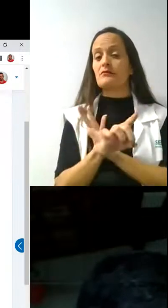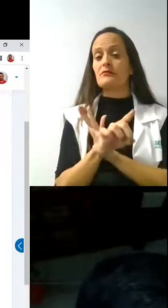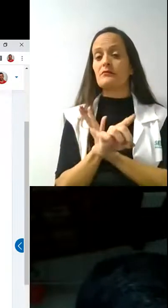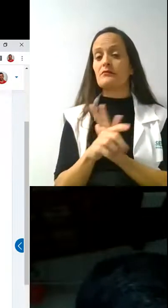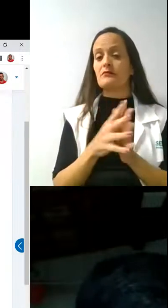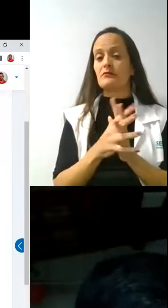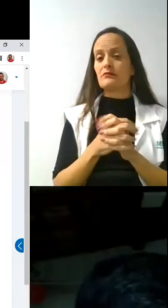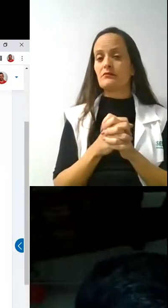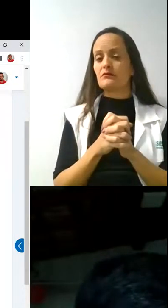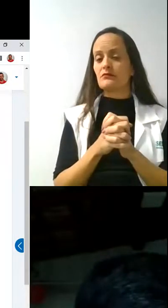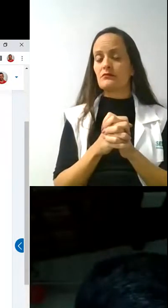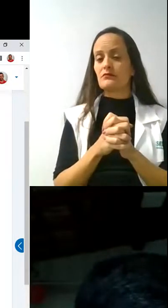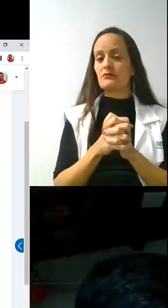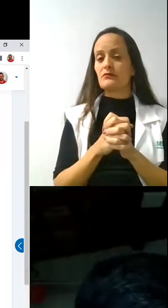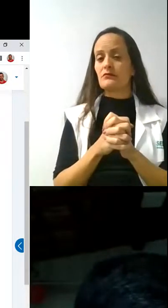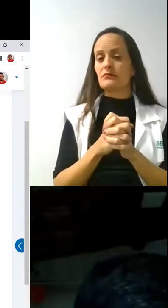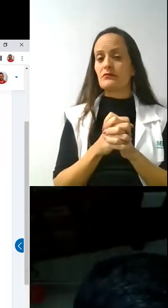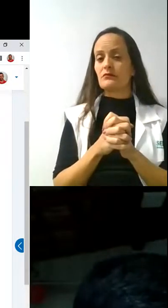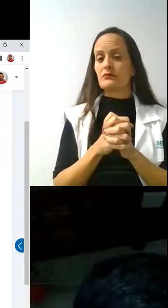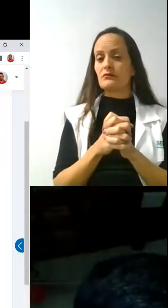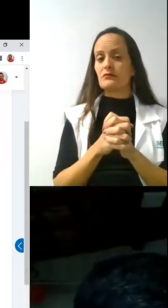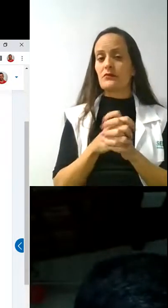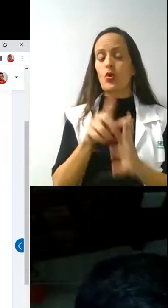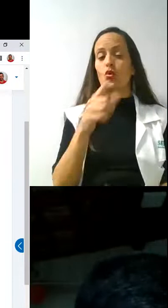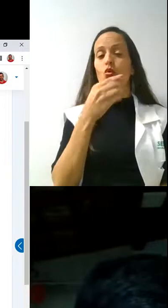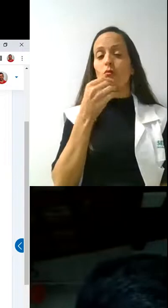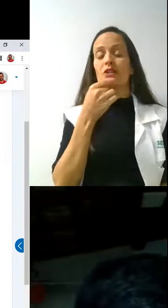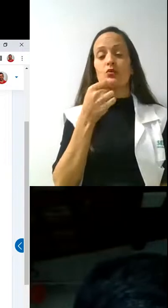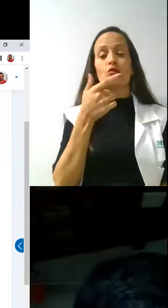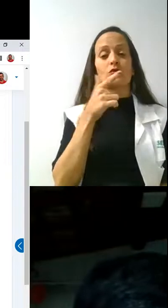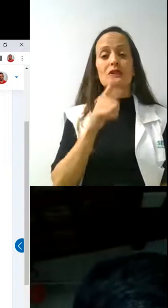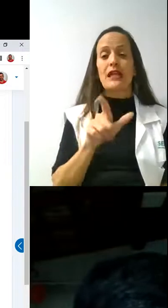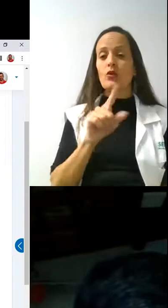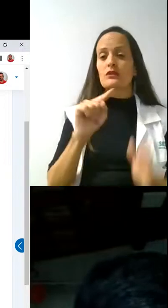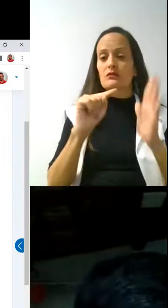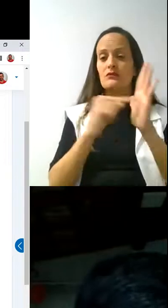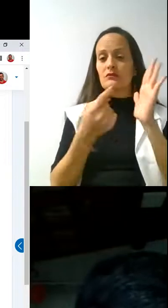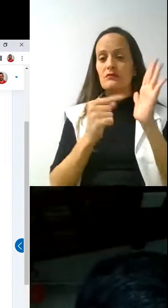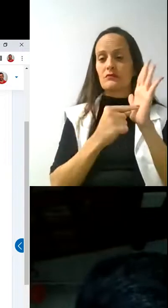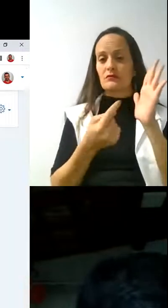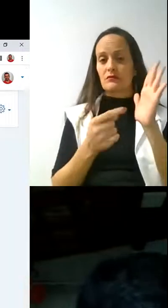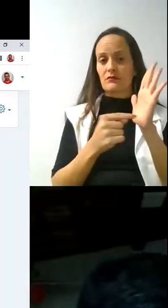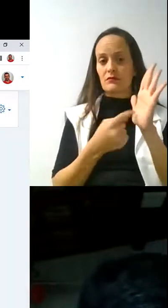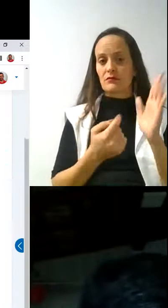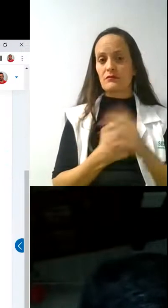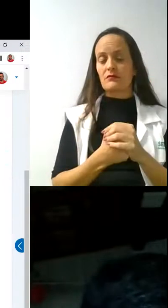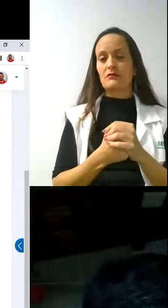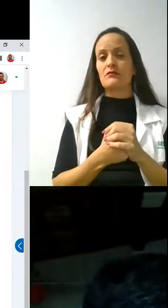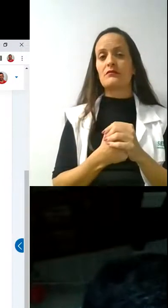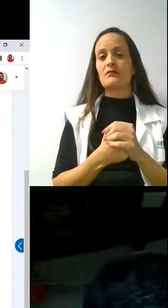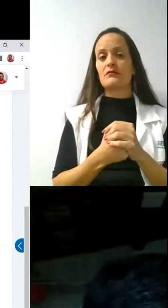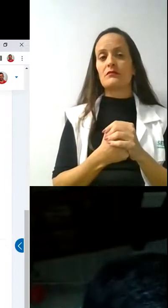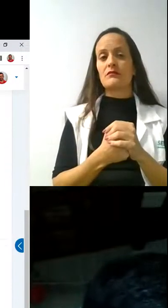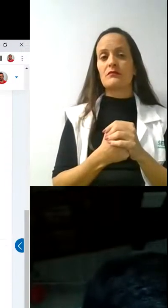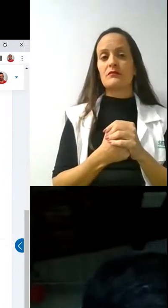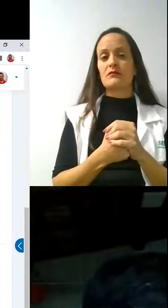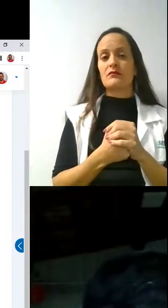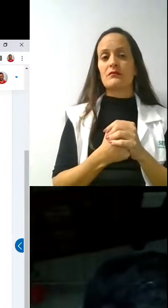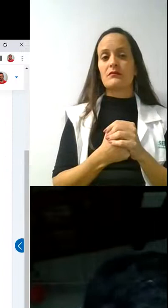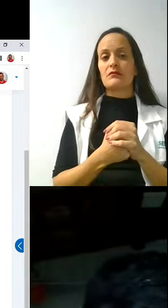eu não estou conseguindo registrar minha presença. Não, fica tranquilo que quando você entregar a atividade aqui, ó, ela vai